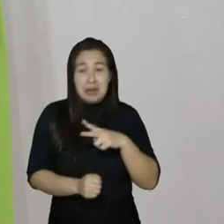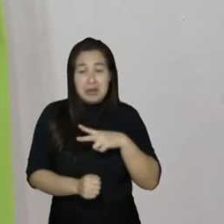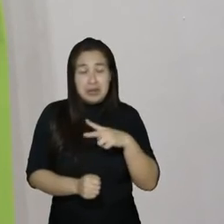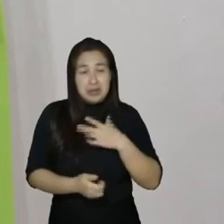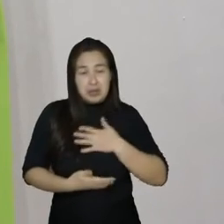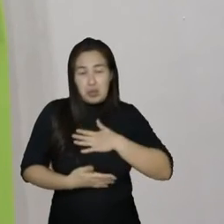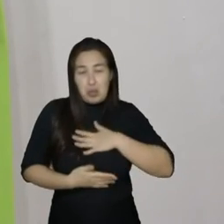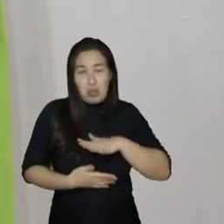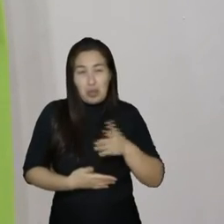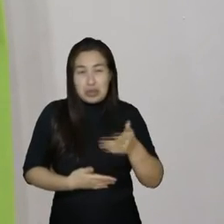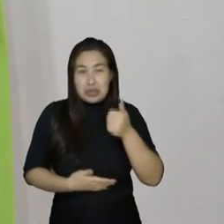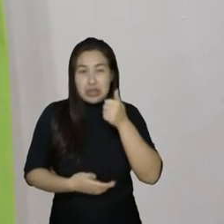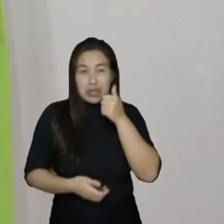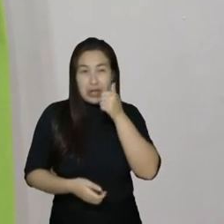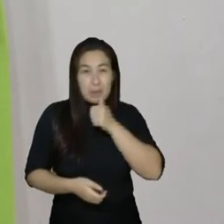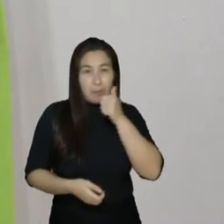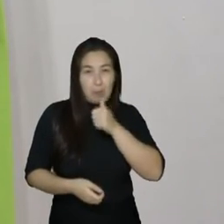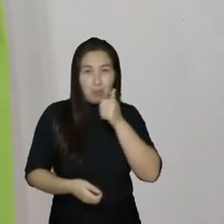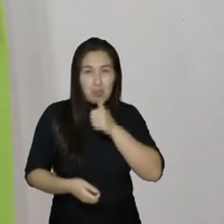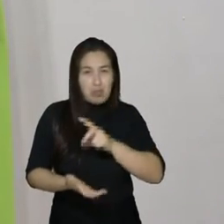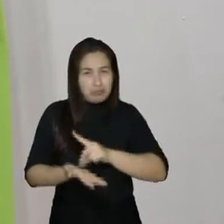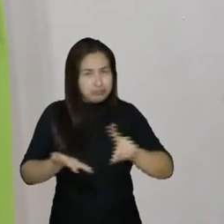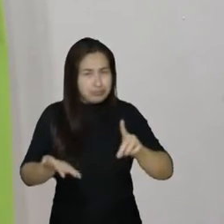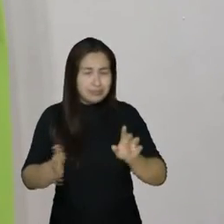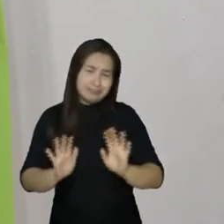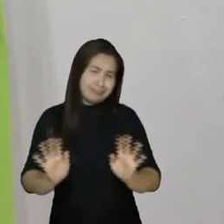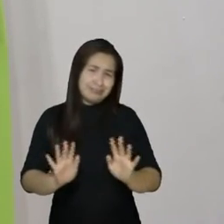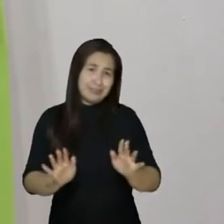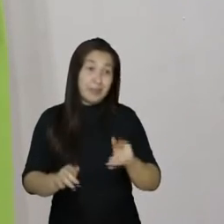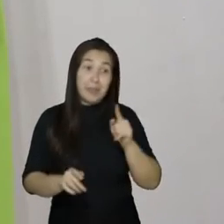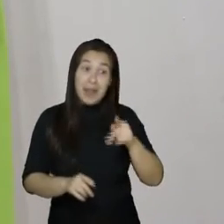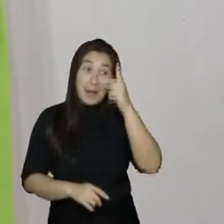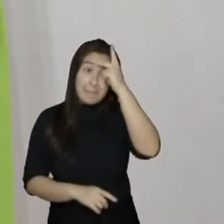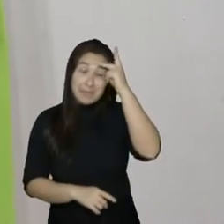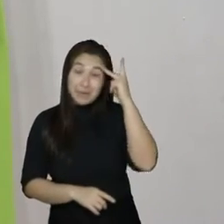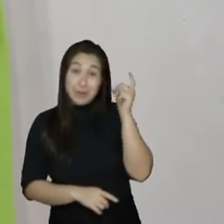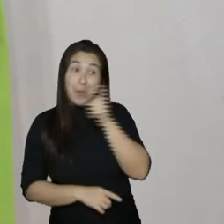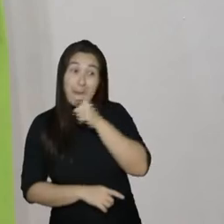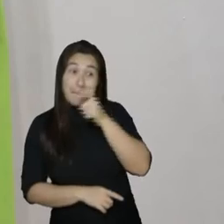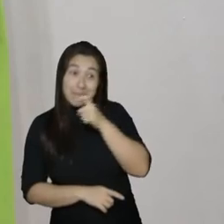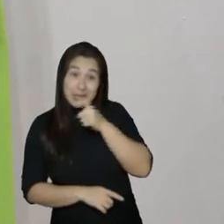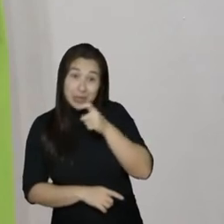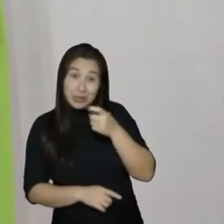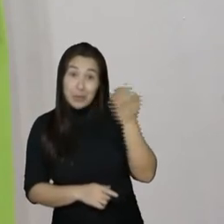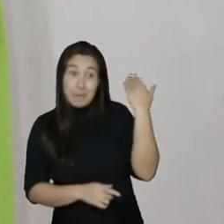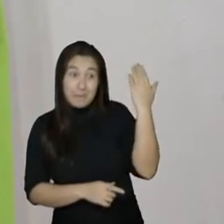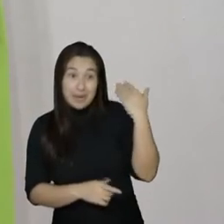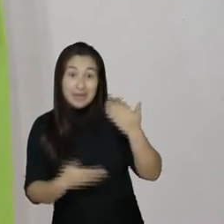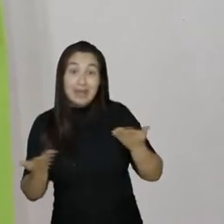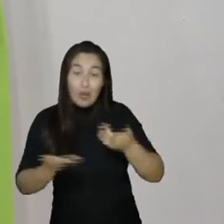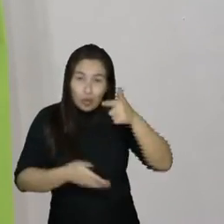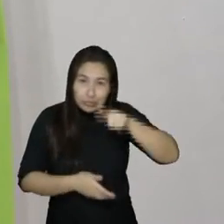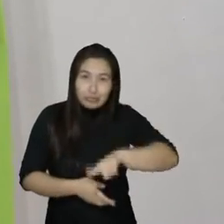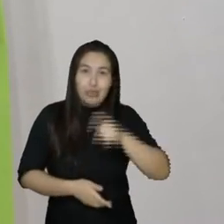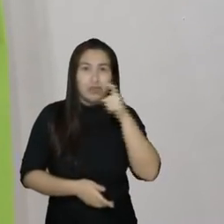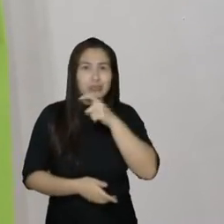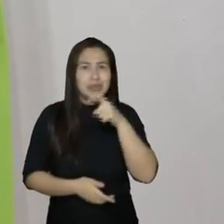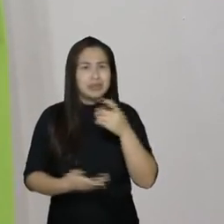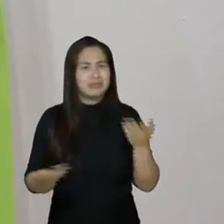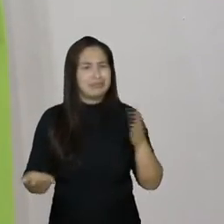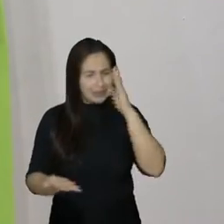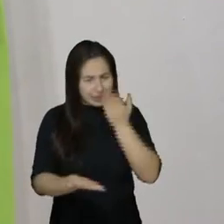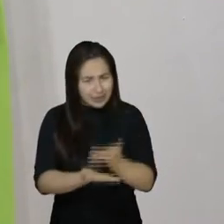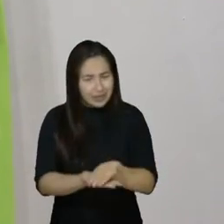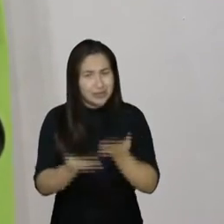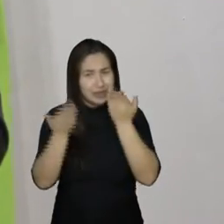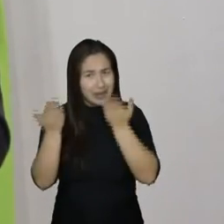machismo. Então, aquela pessoa mentiu para ti e agora mente de novo. E aí tu vai acreditar nessas